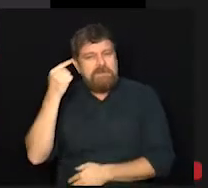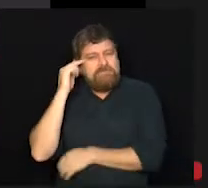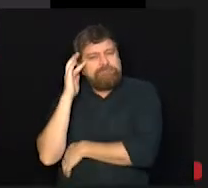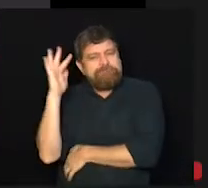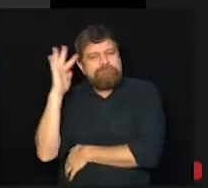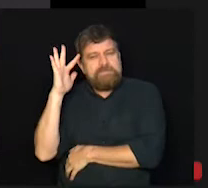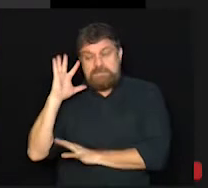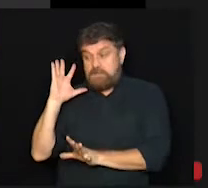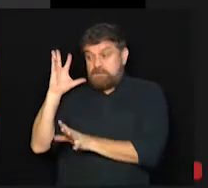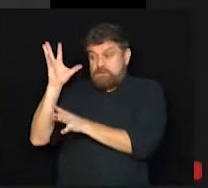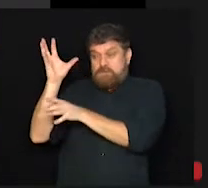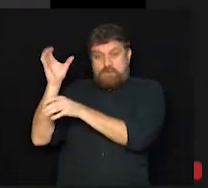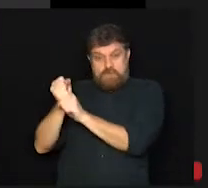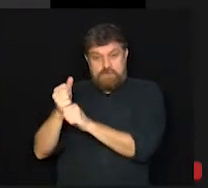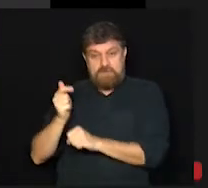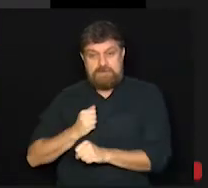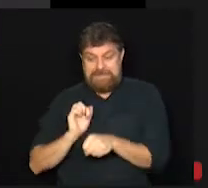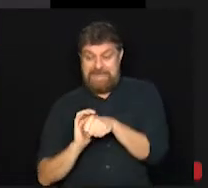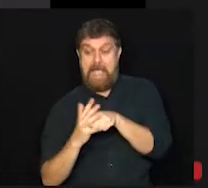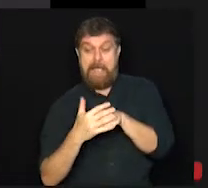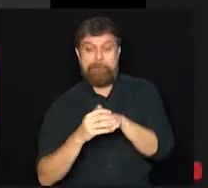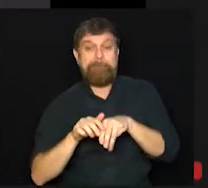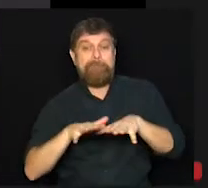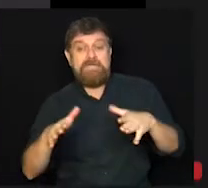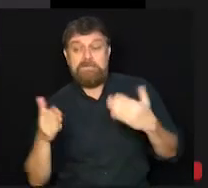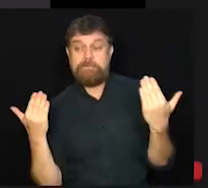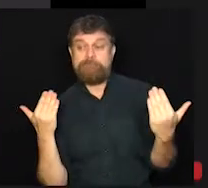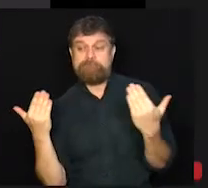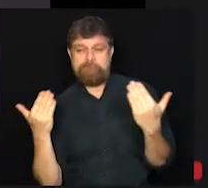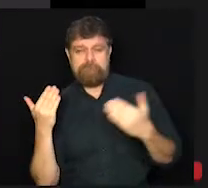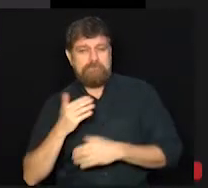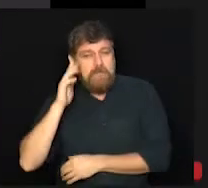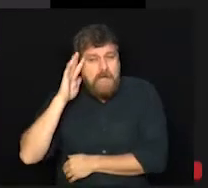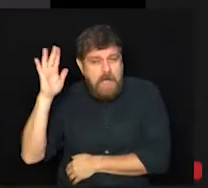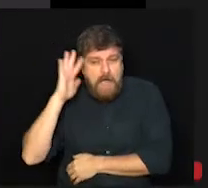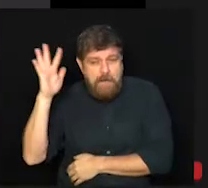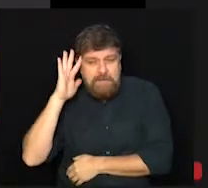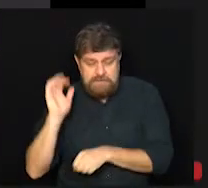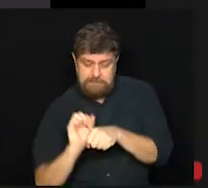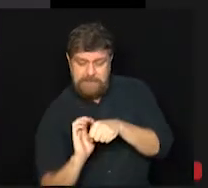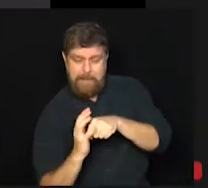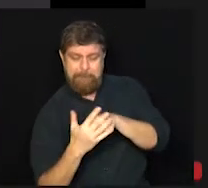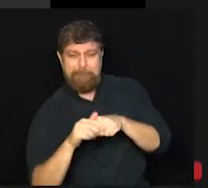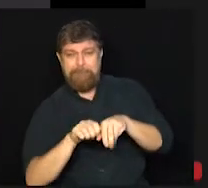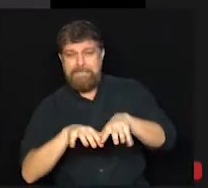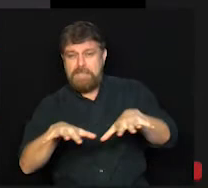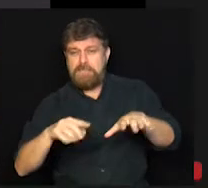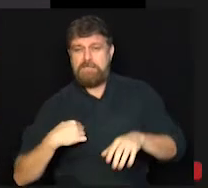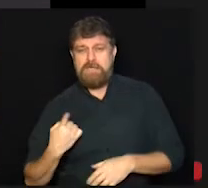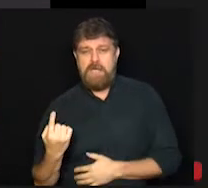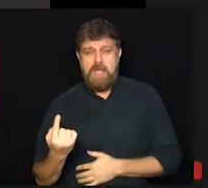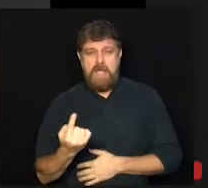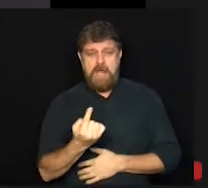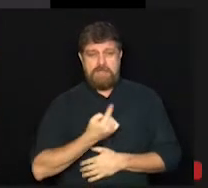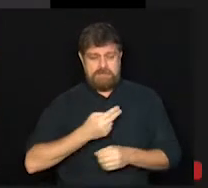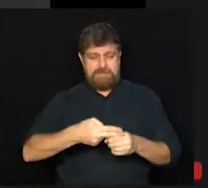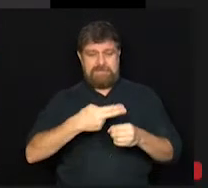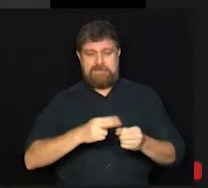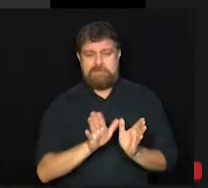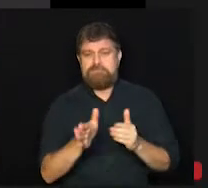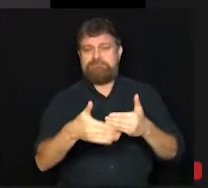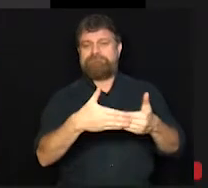tudo isso em relação à pandemia, imaginem que com a pandemia nós fechamos a